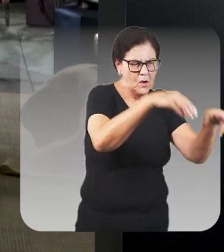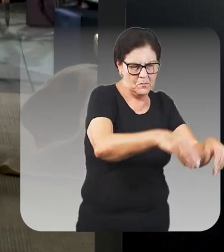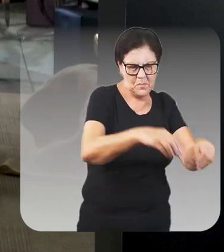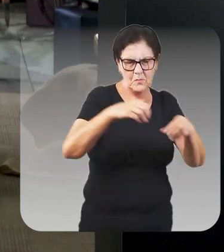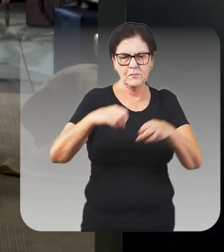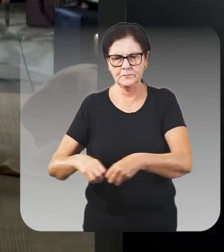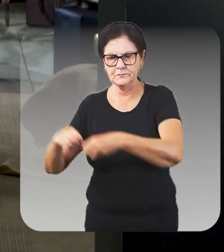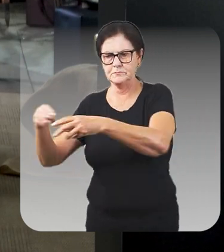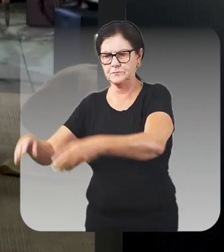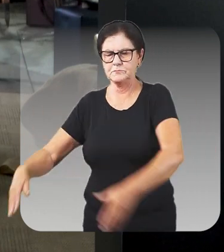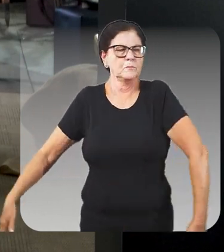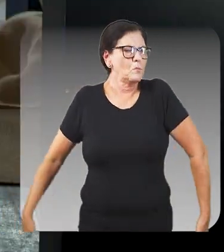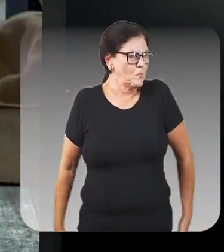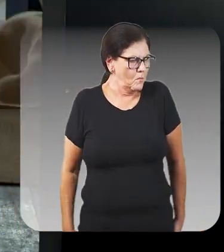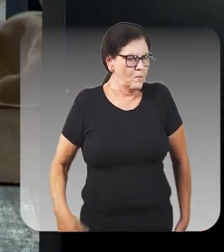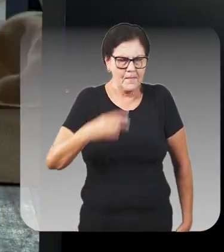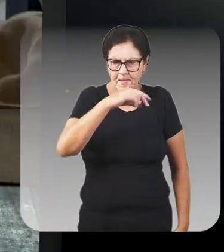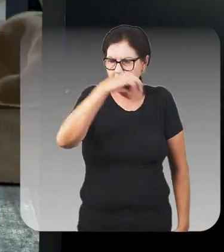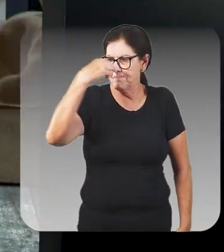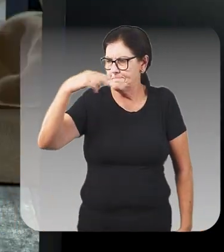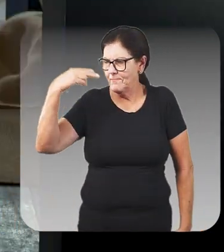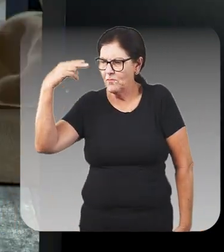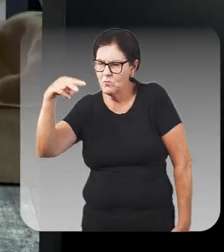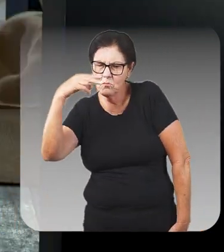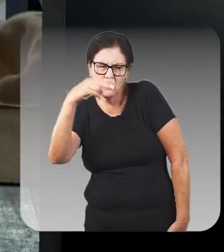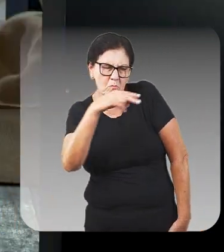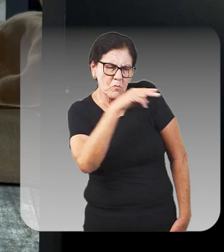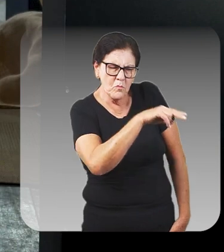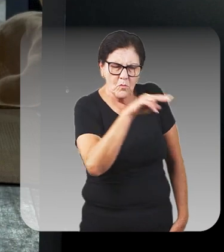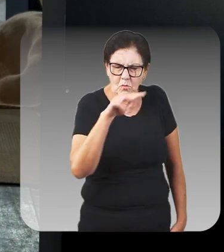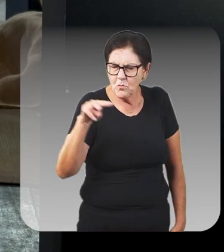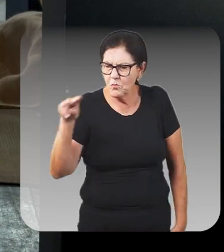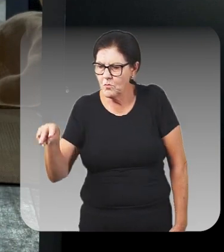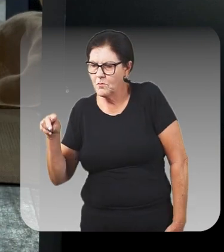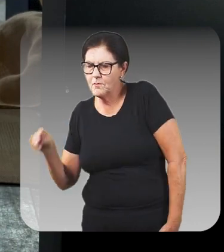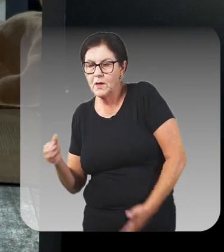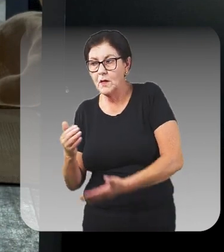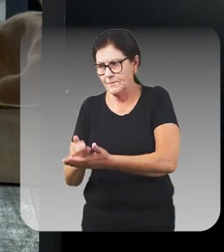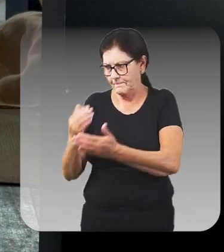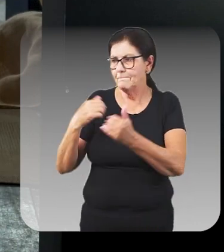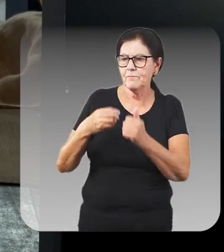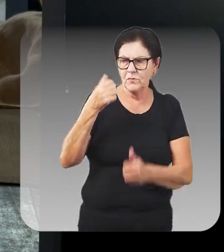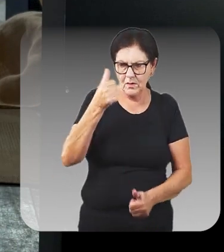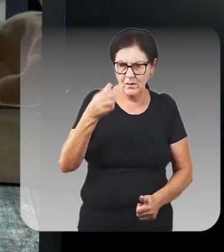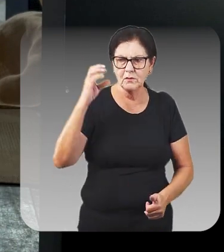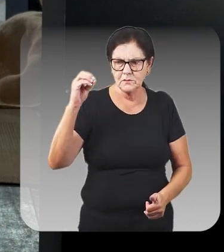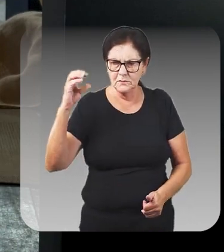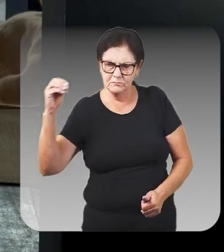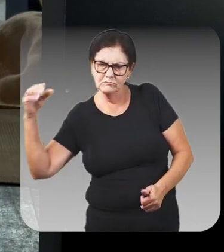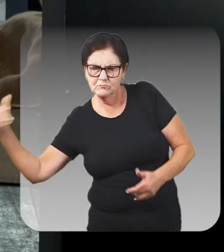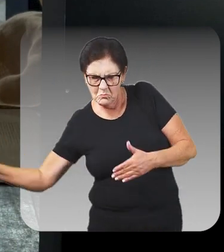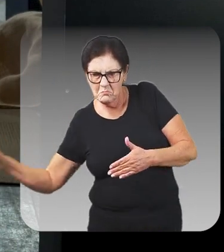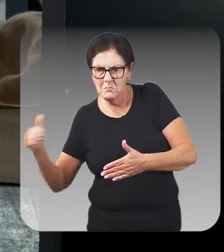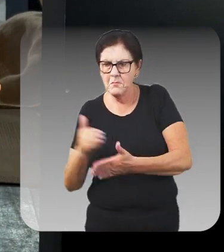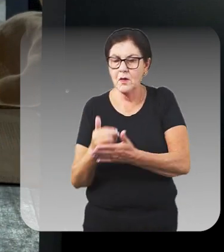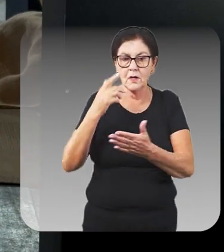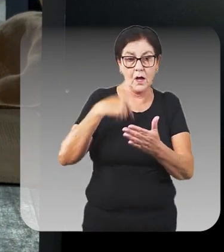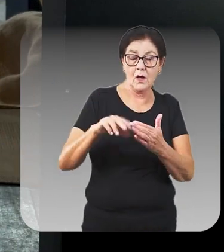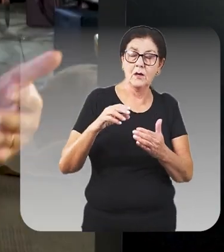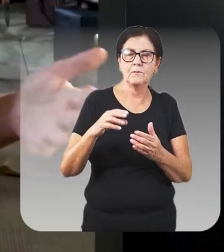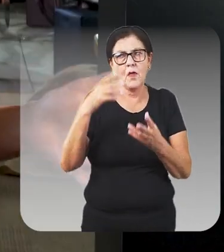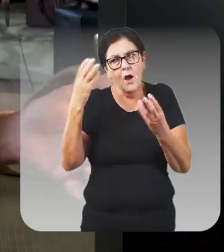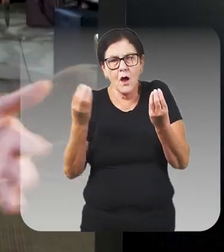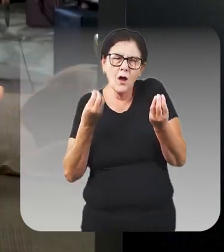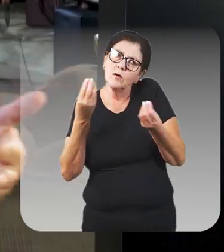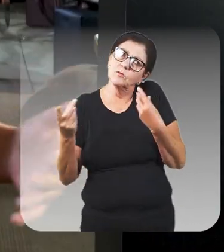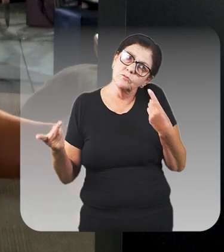participou nessas honrarias. No centenário da morte de Newton Prado, nós, instituições públicas e